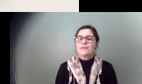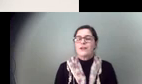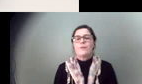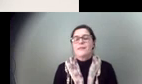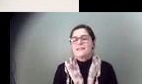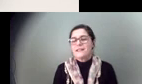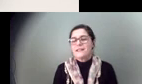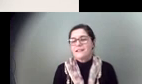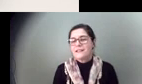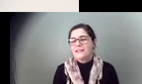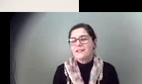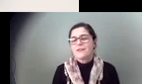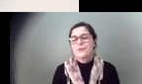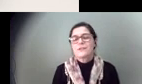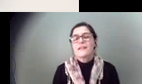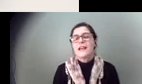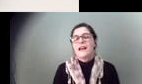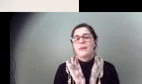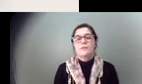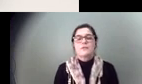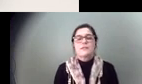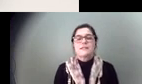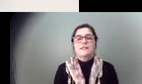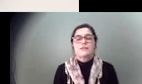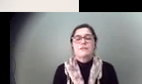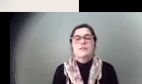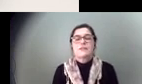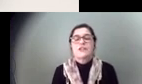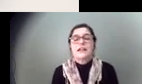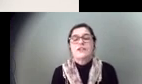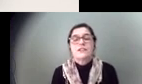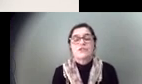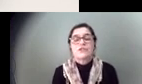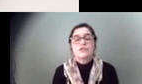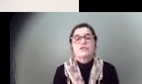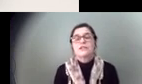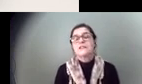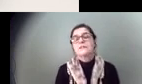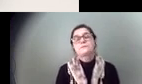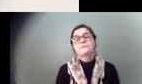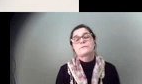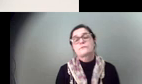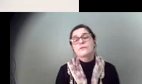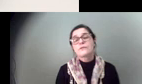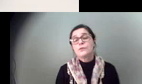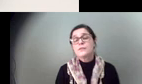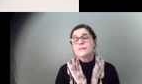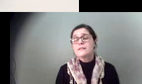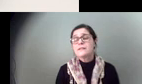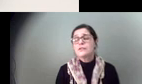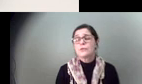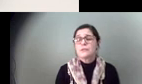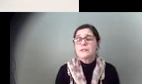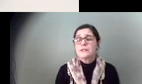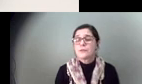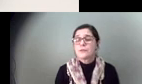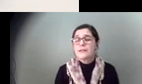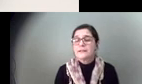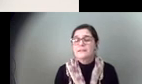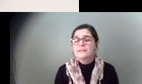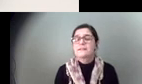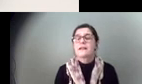tivemos uma parceria, né, que trouxe a professora Silvia de Arte, aqui da diretoria, trouxe bastante